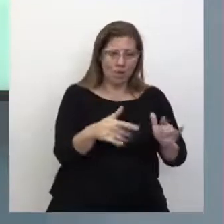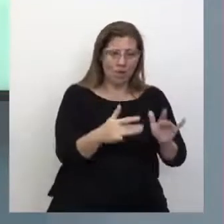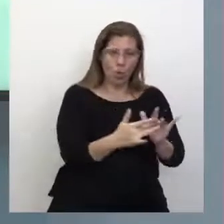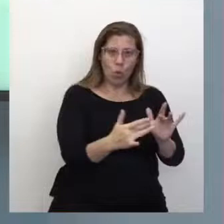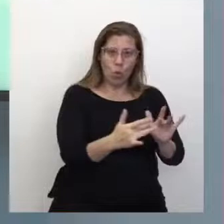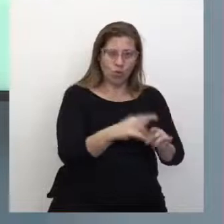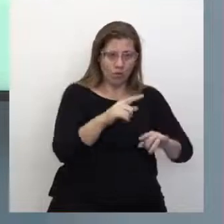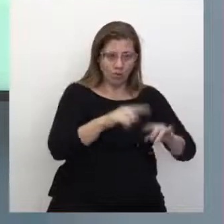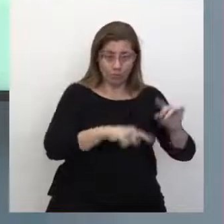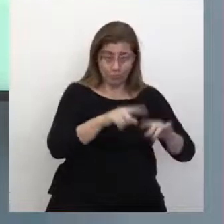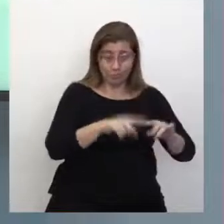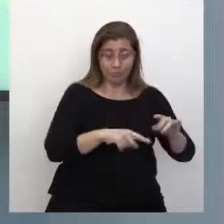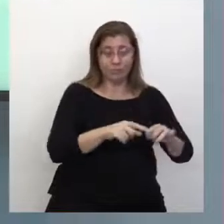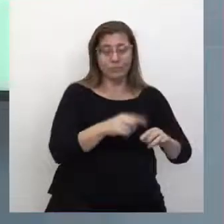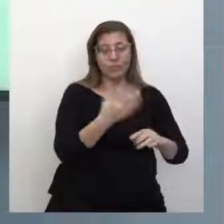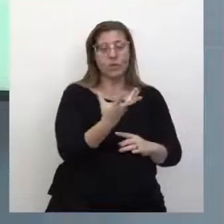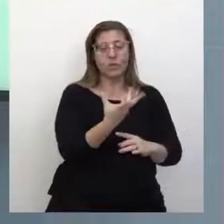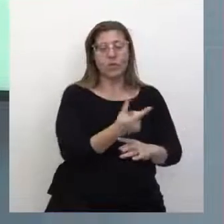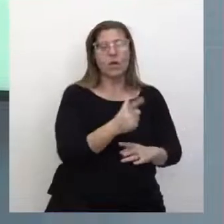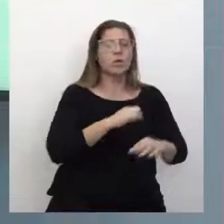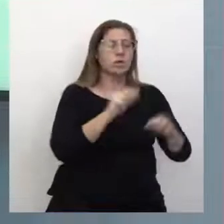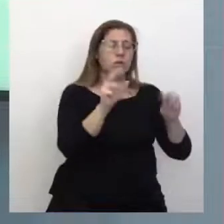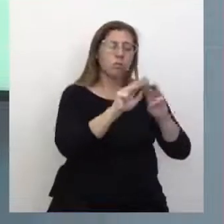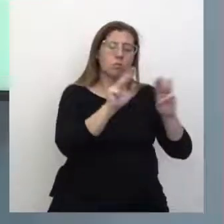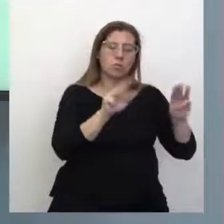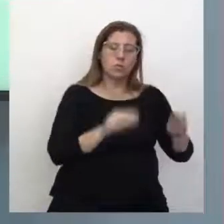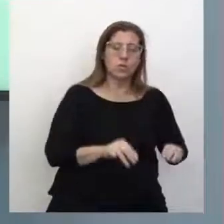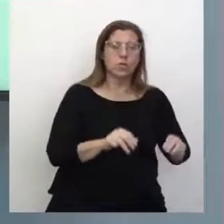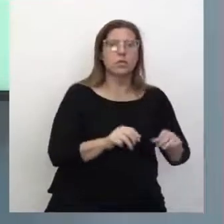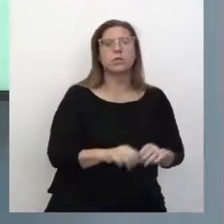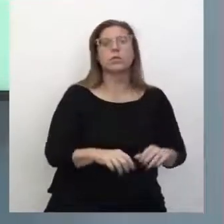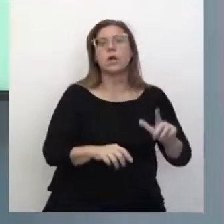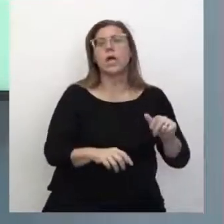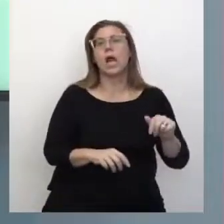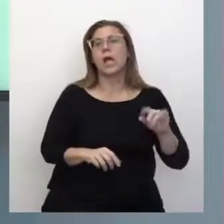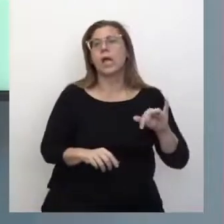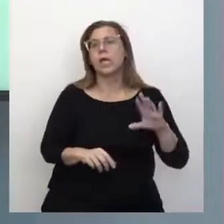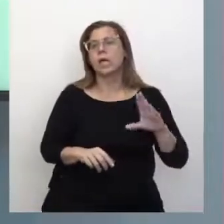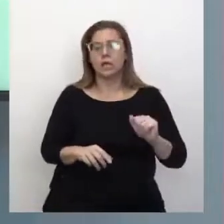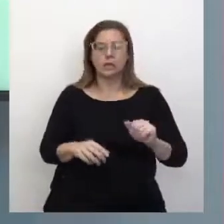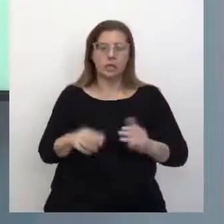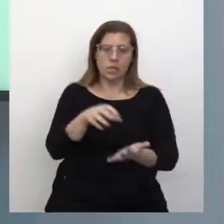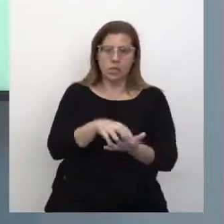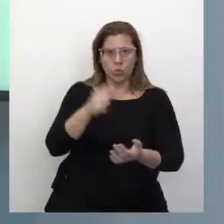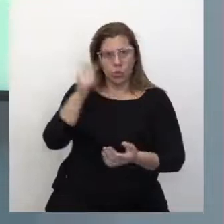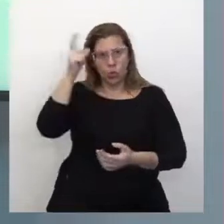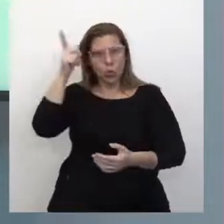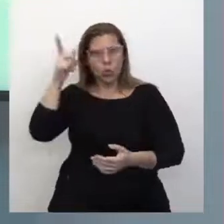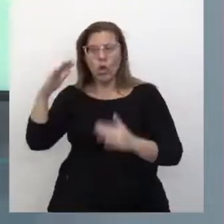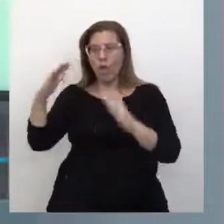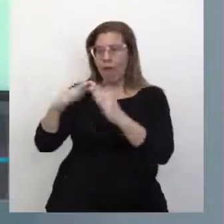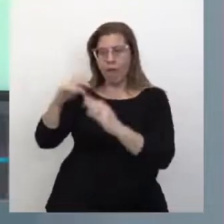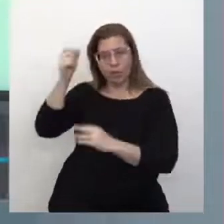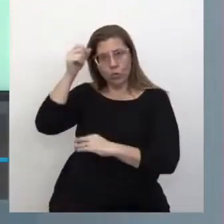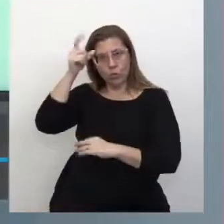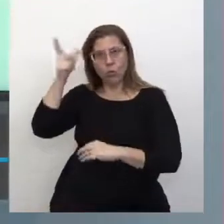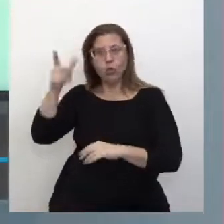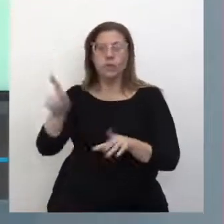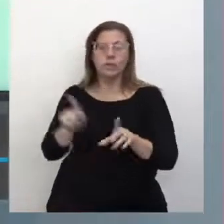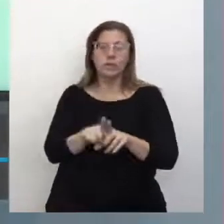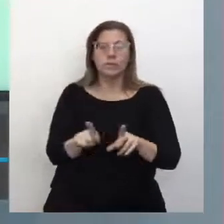o objeto artístico. Então, aí nós temos museus, galerias, centros culturais, casas de cultura,